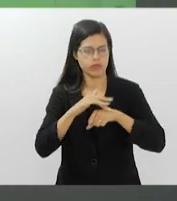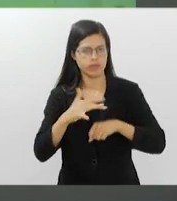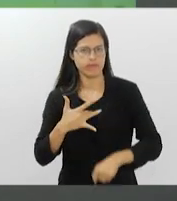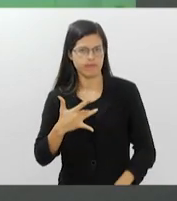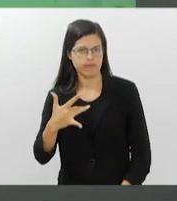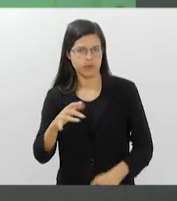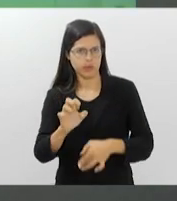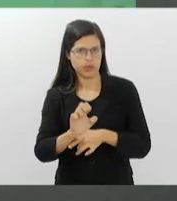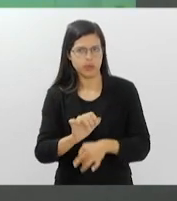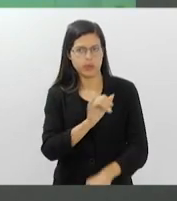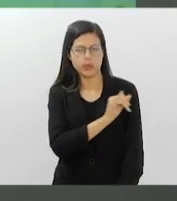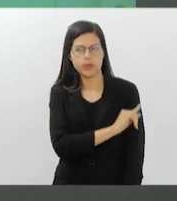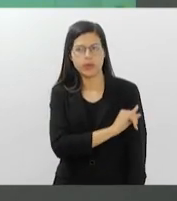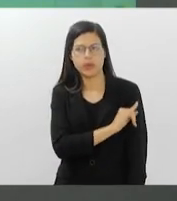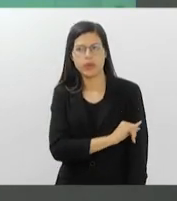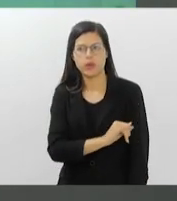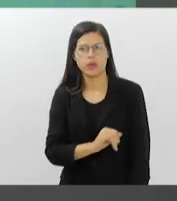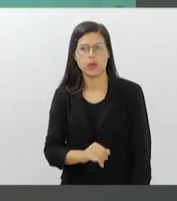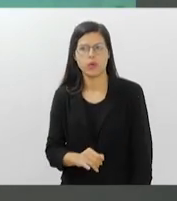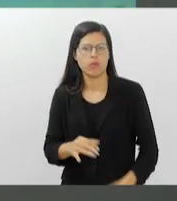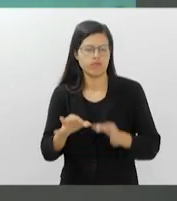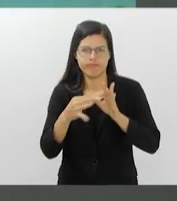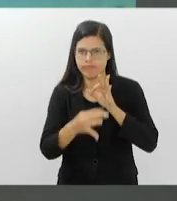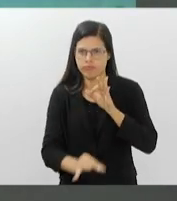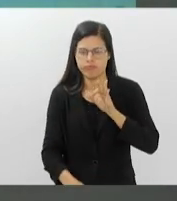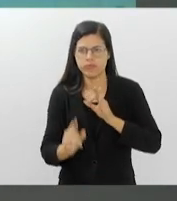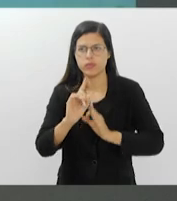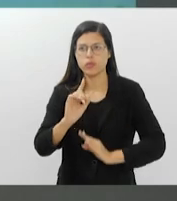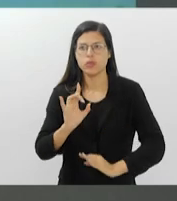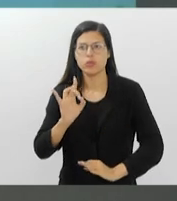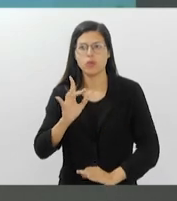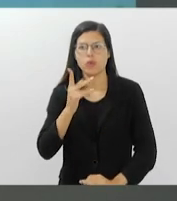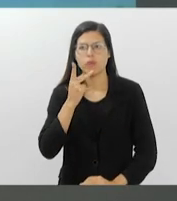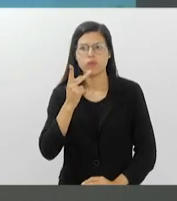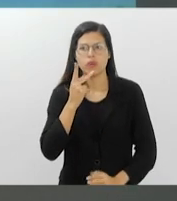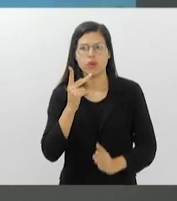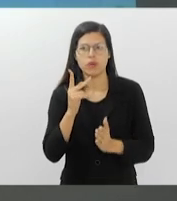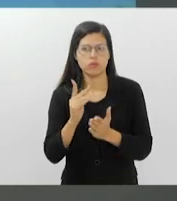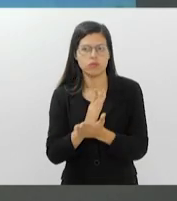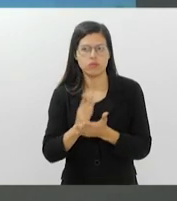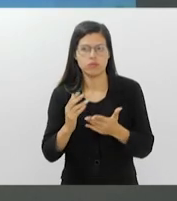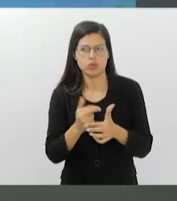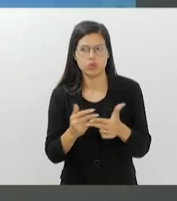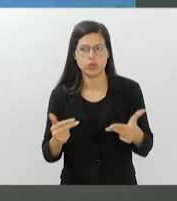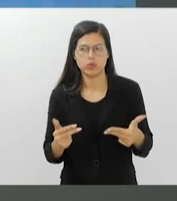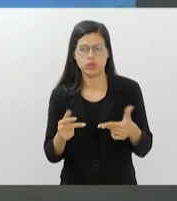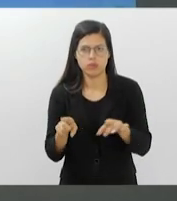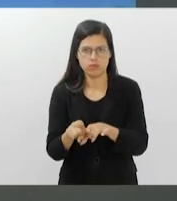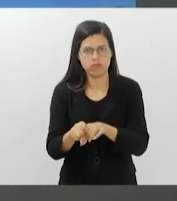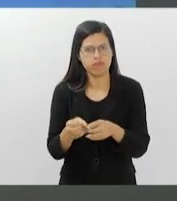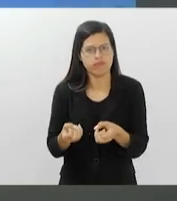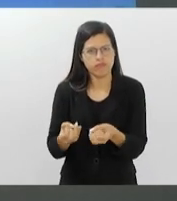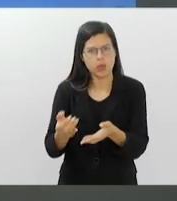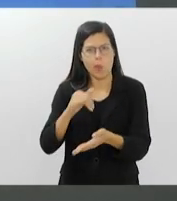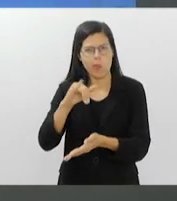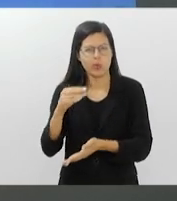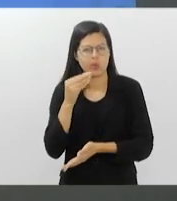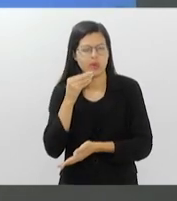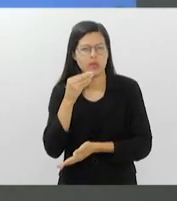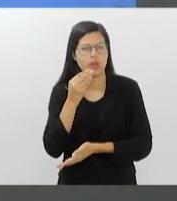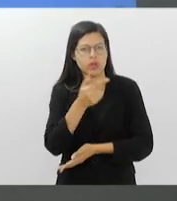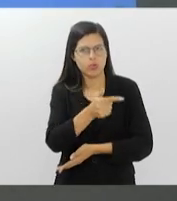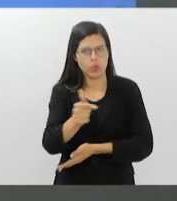de Janeiro não vou me prolongar vou só falar de uns eixos para pra gente poder também dar oportunidade paraas outras pessoas